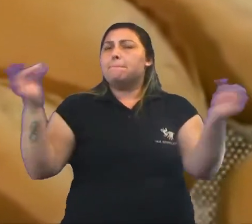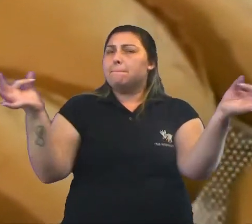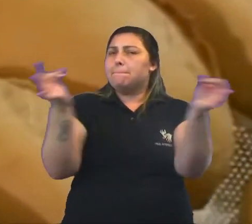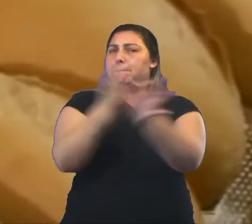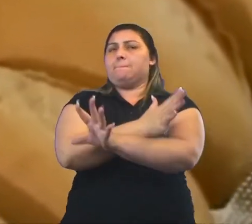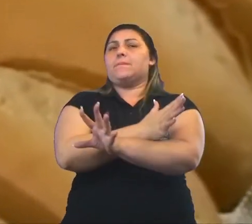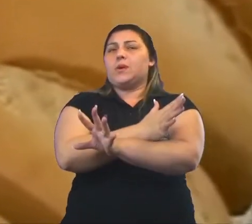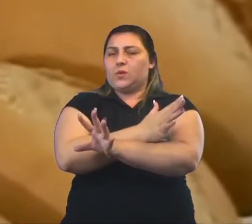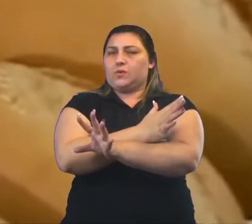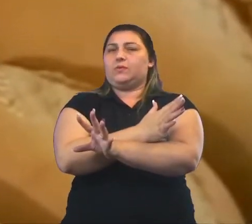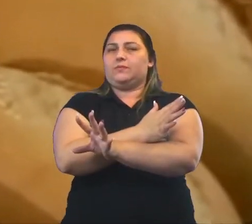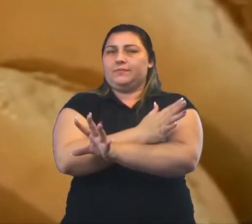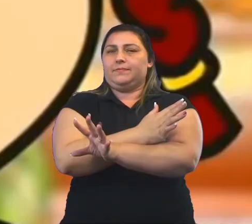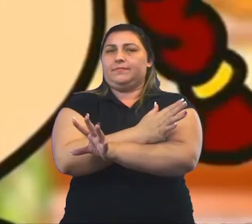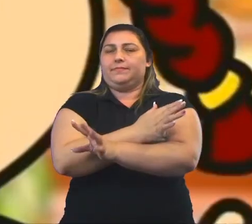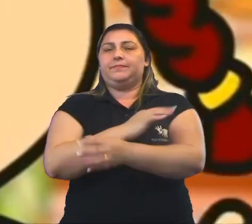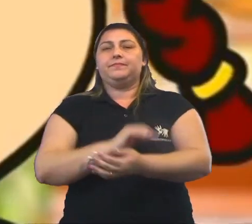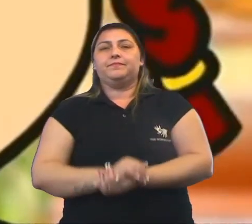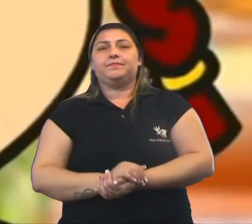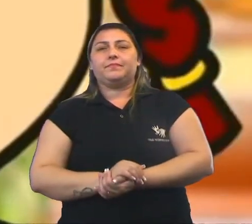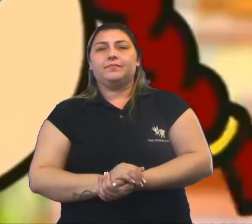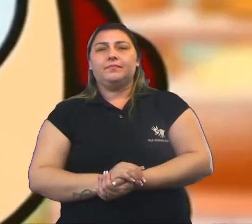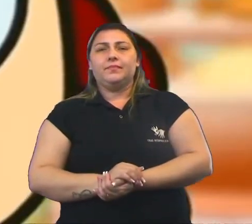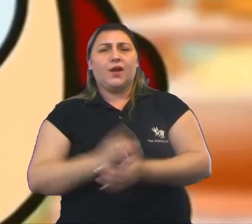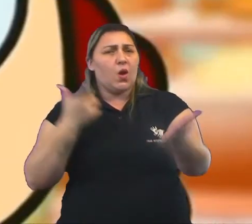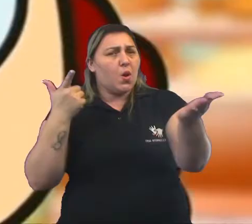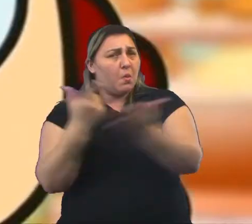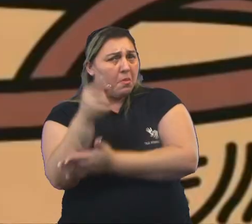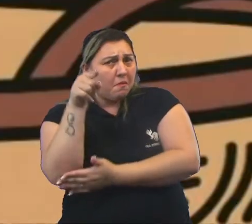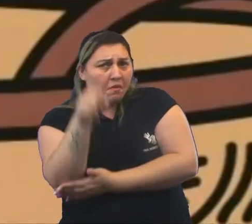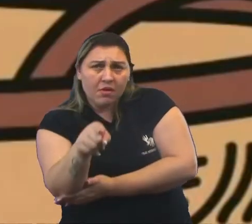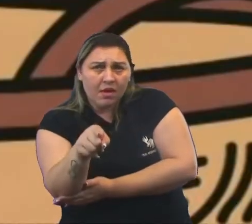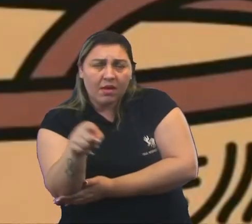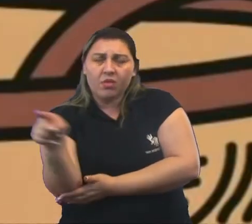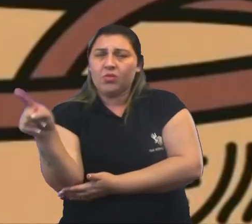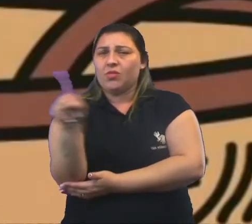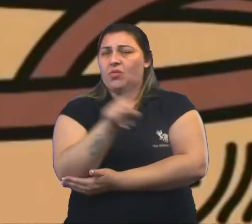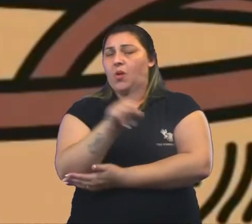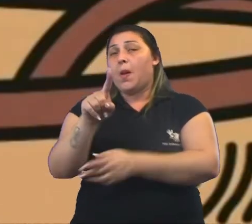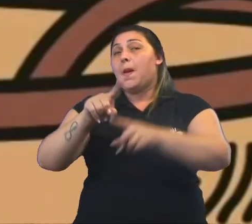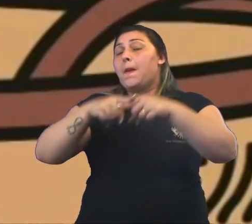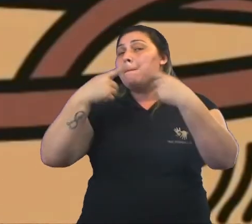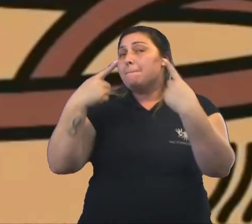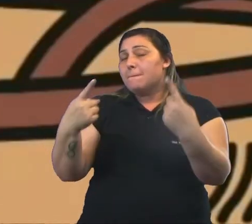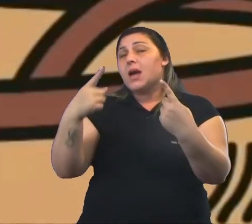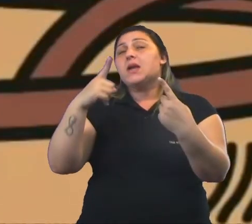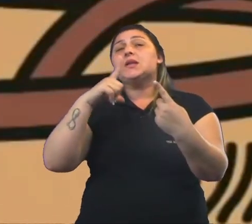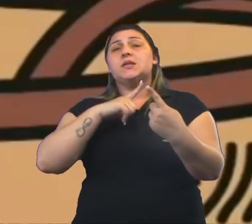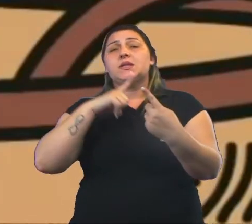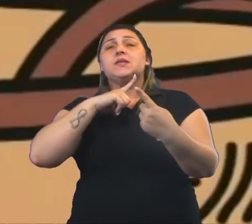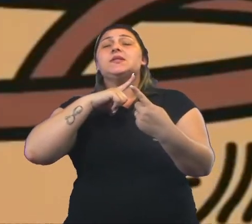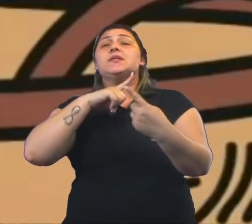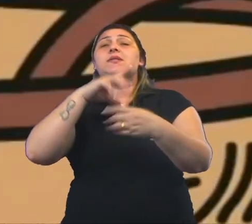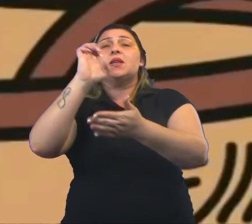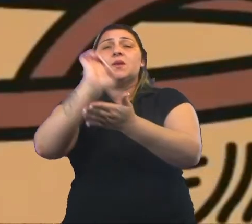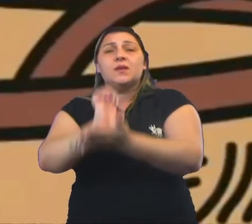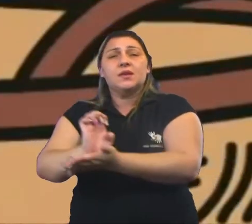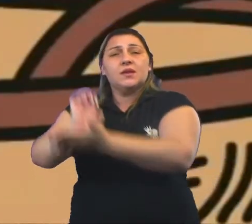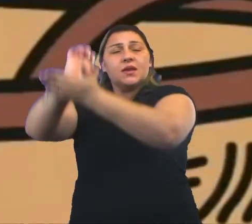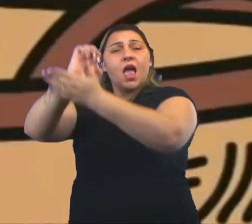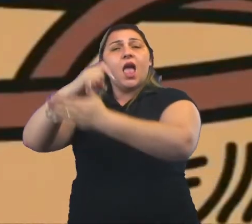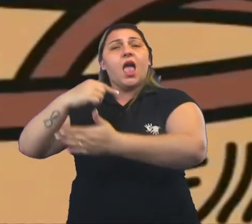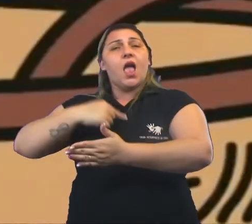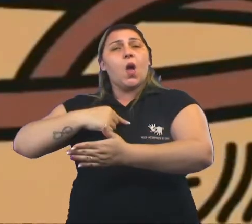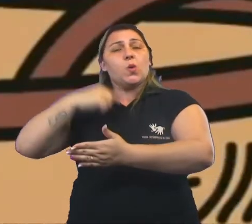estava prontinho. E ninguém comprou você? Não, mas ainda tenho esperança. Afinal,